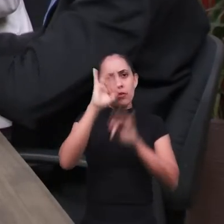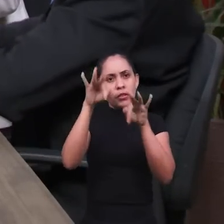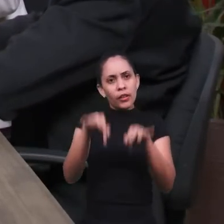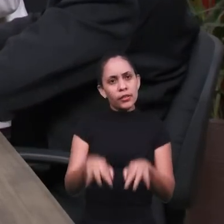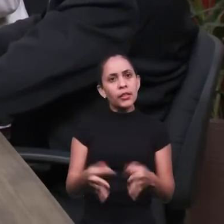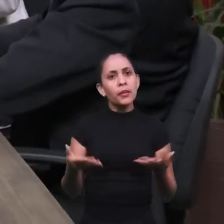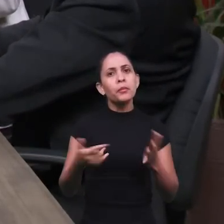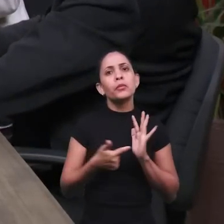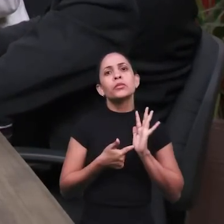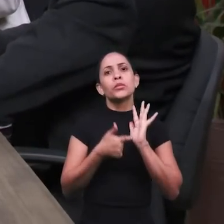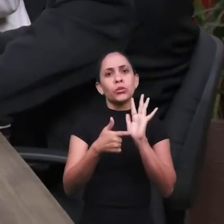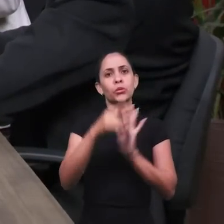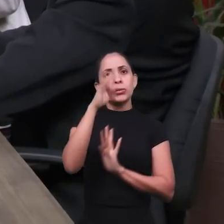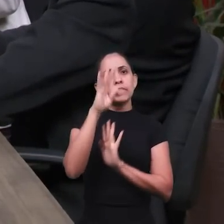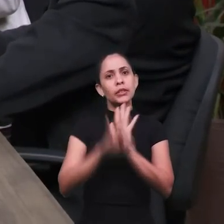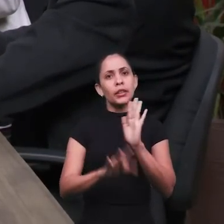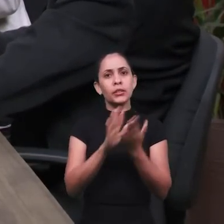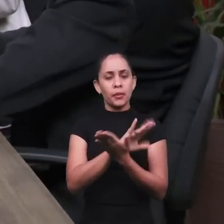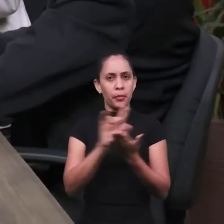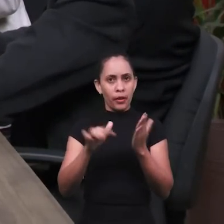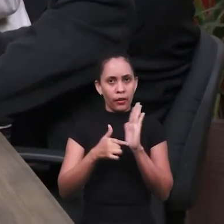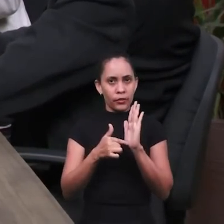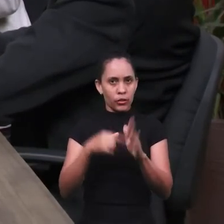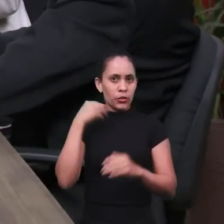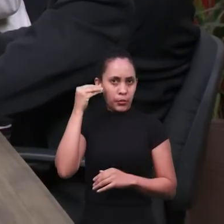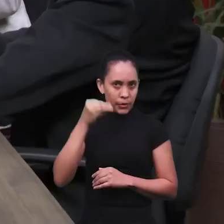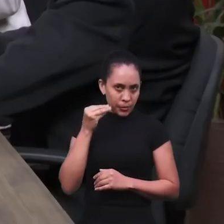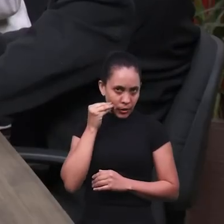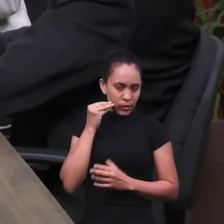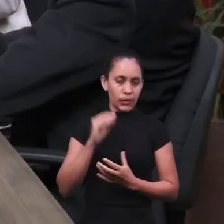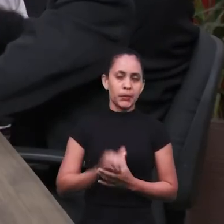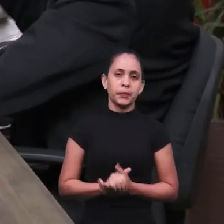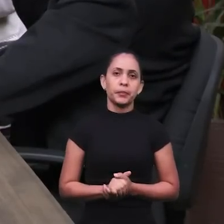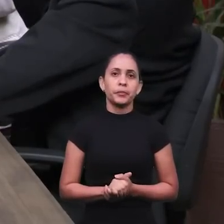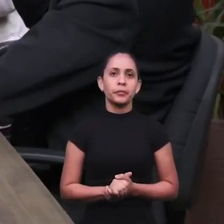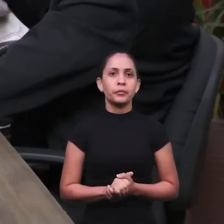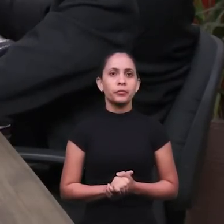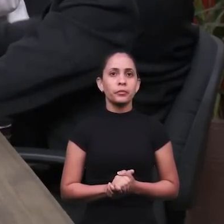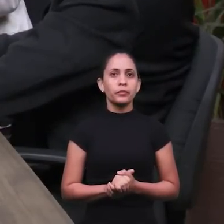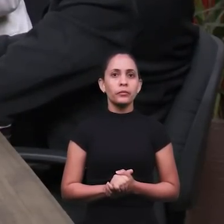queria encerrar trazendo um texto da palavra e uma experiência da palavra